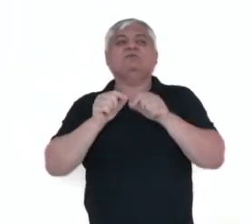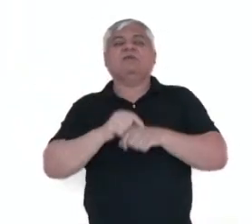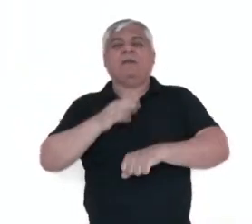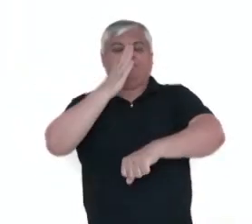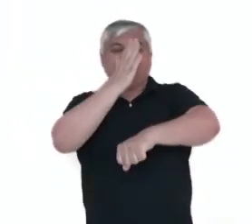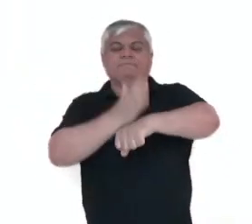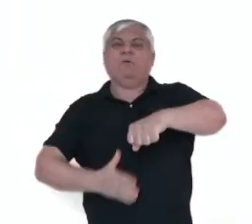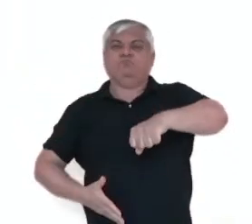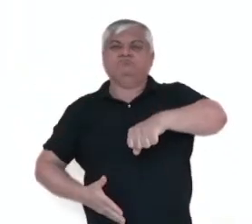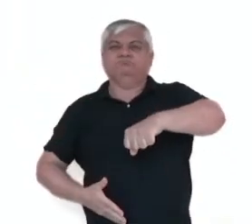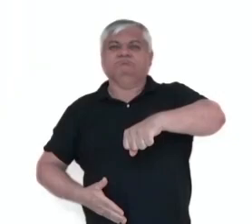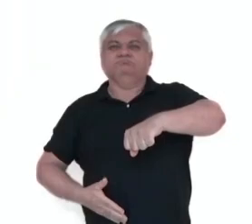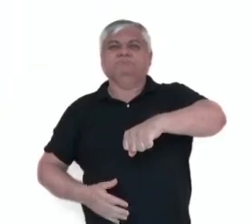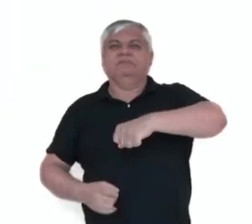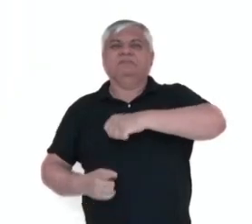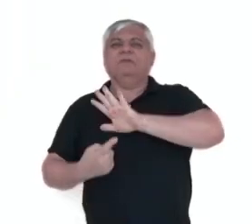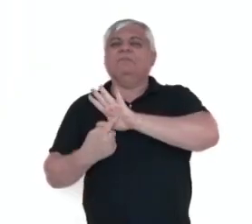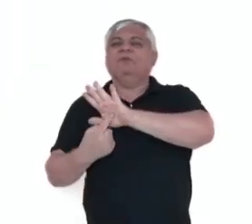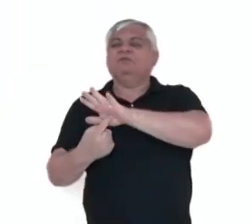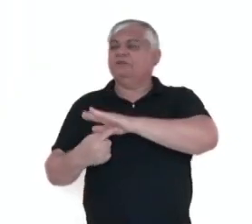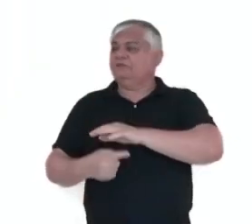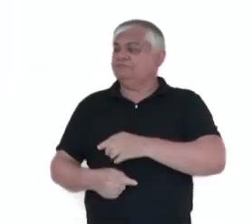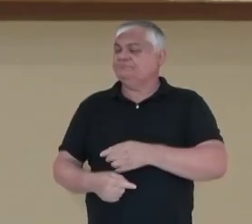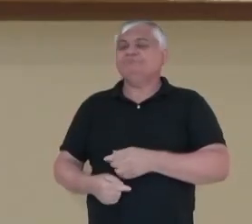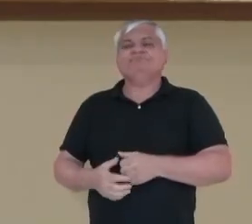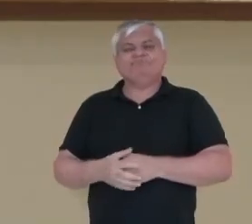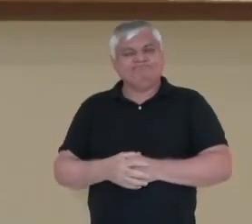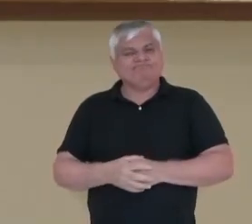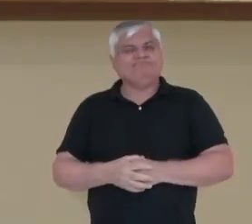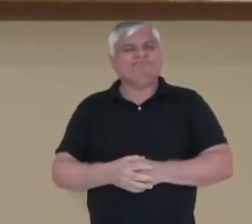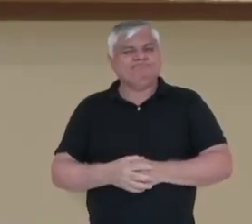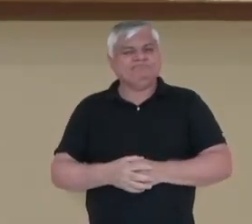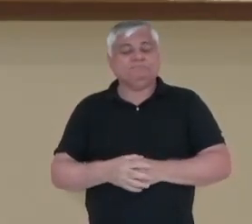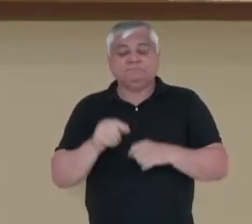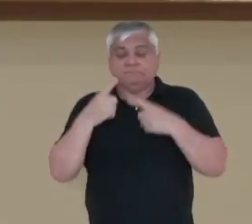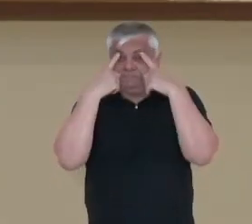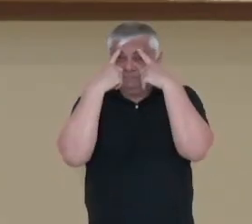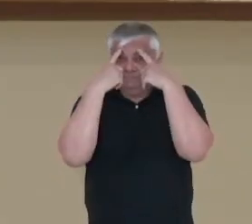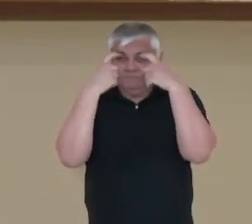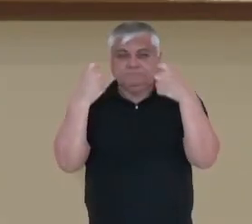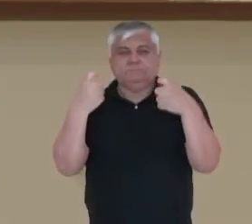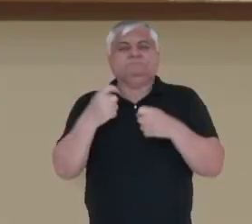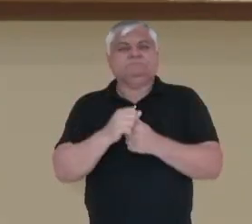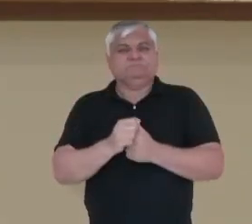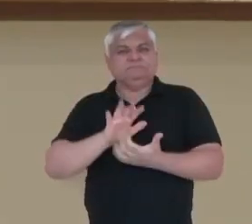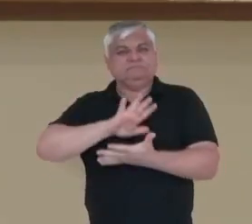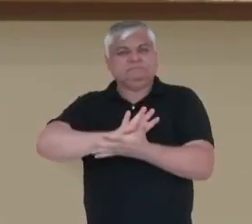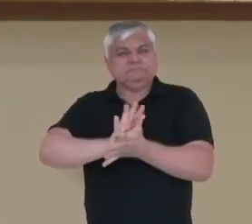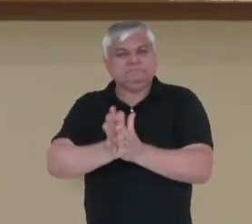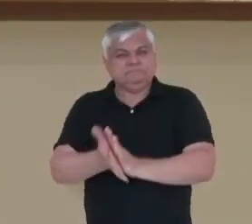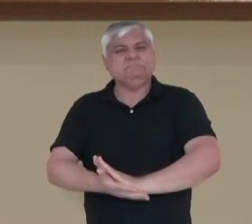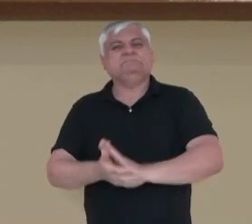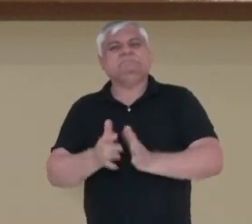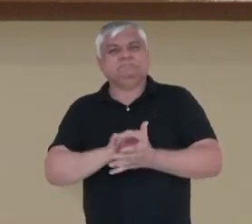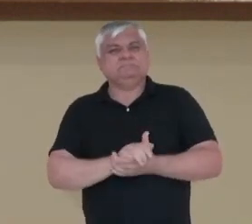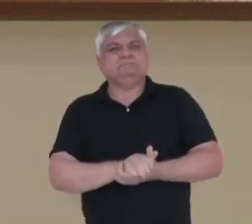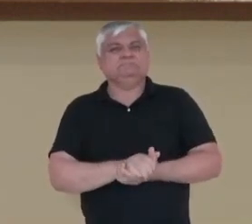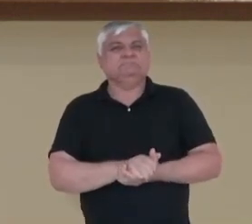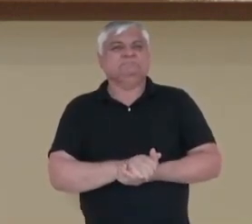mão decepada, mostrando essas atrocidades que ocorriam dentro desse imperialismo e neocolonização